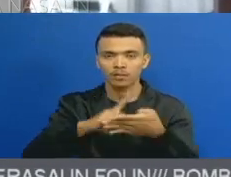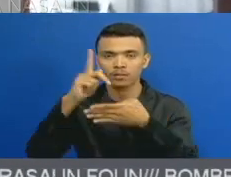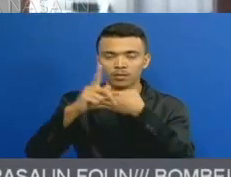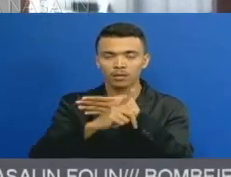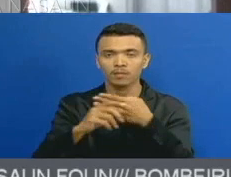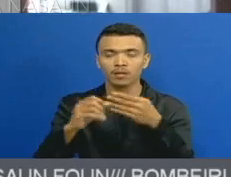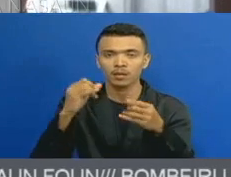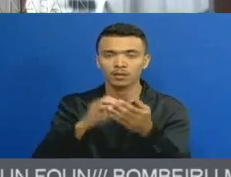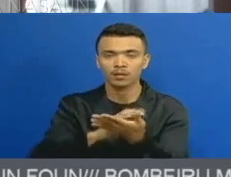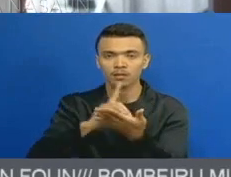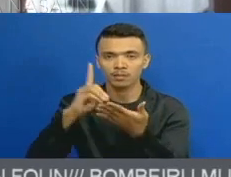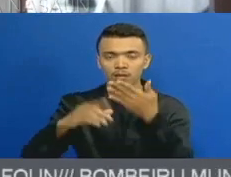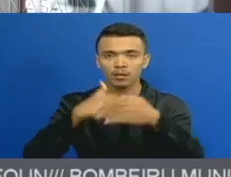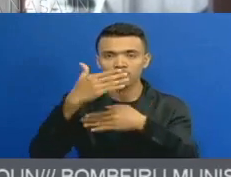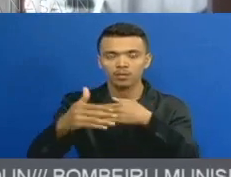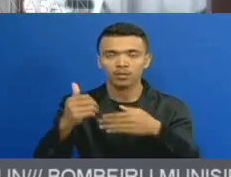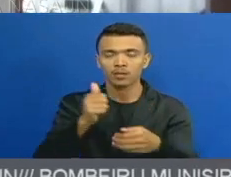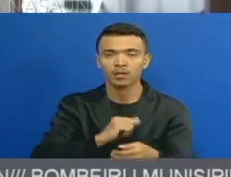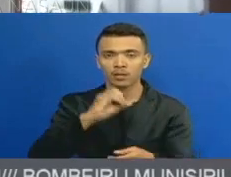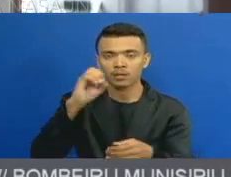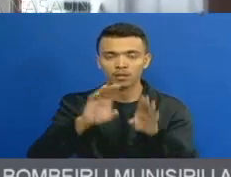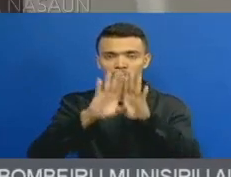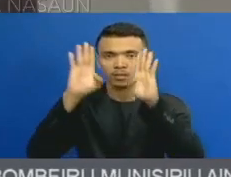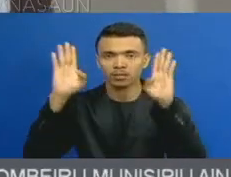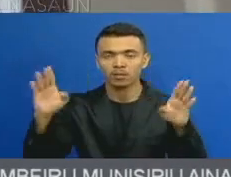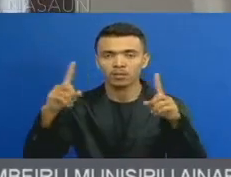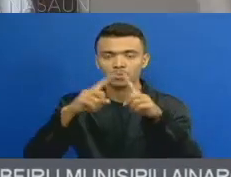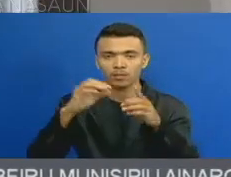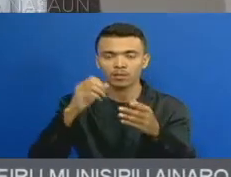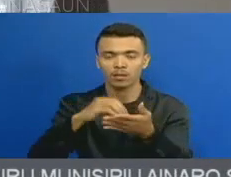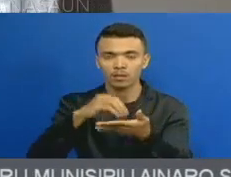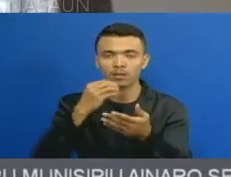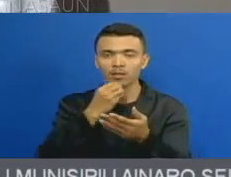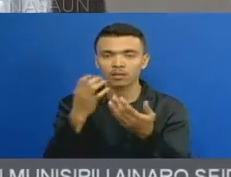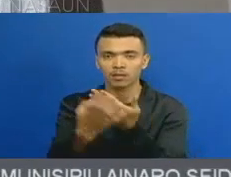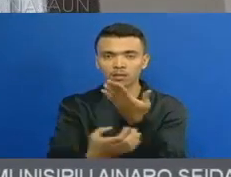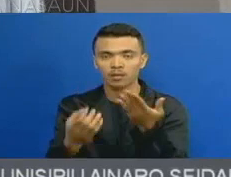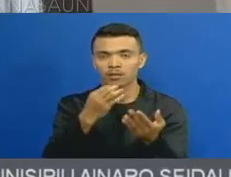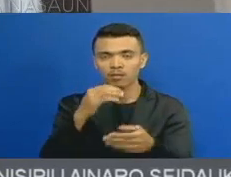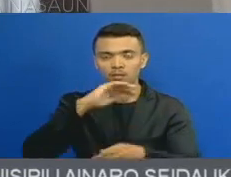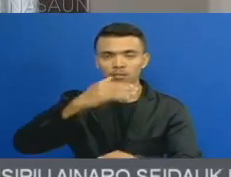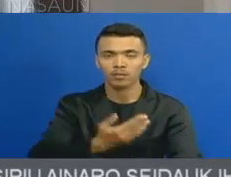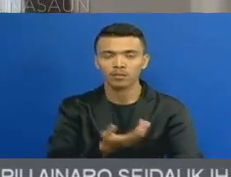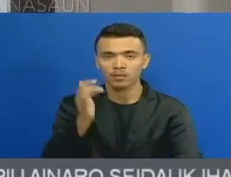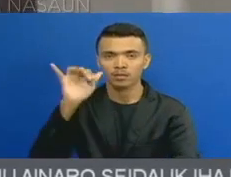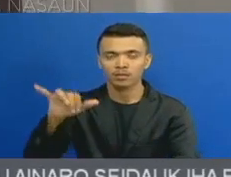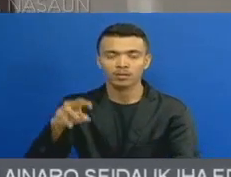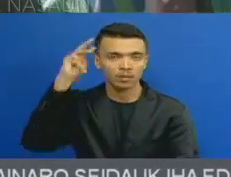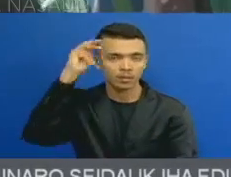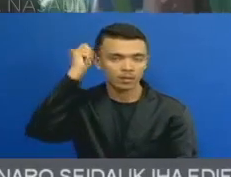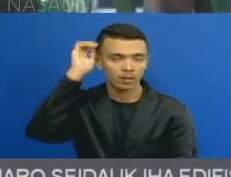próxima semana Ainaro começa o lançamento para tem vai ter uma cidade. Diretor Nacional de Finanças Municipais Ministério Administração